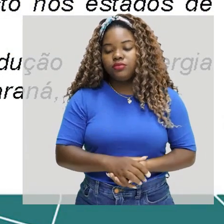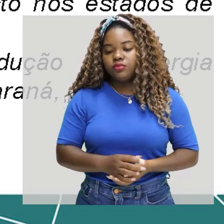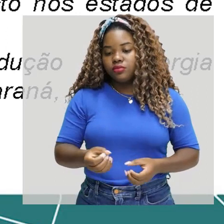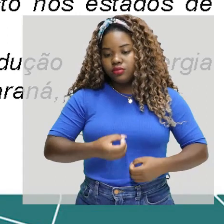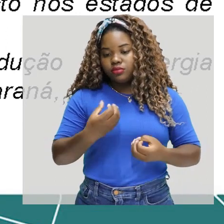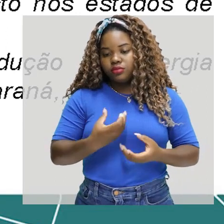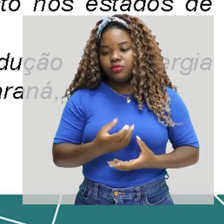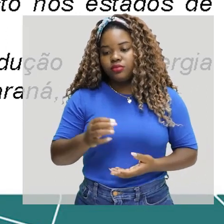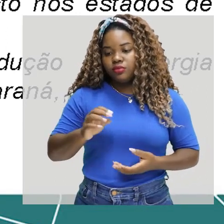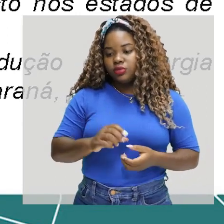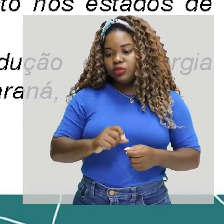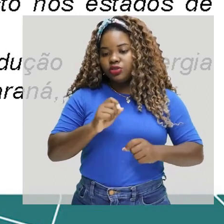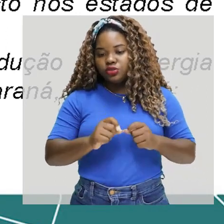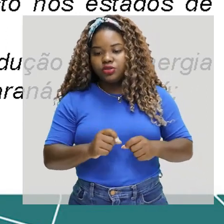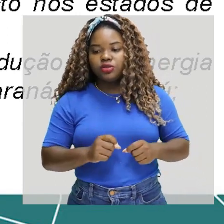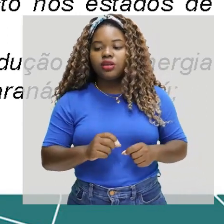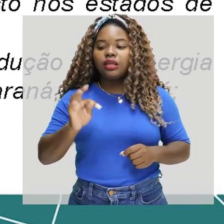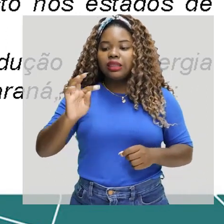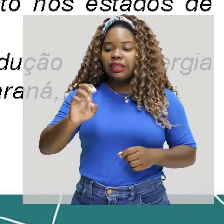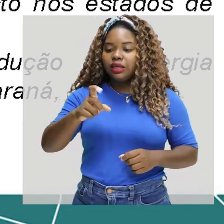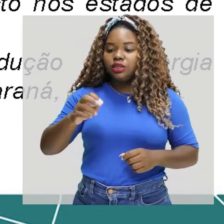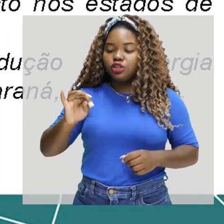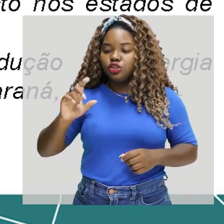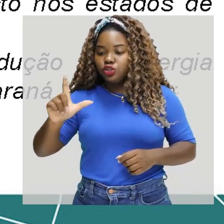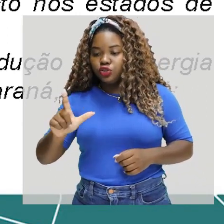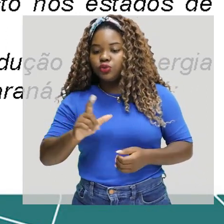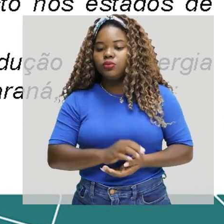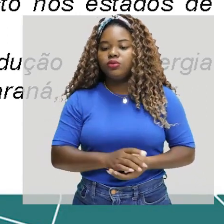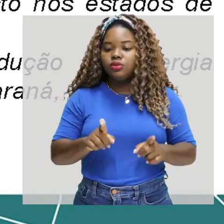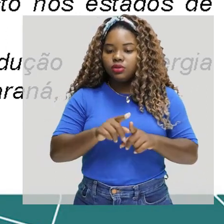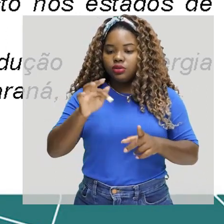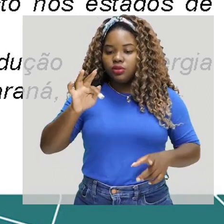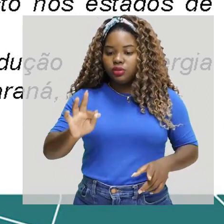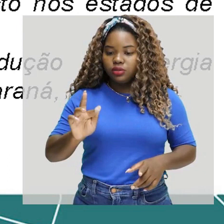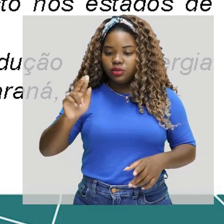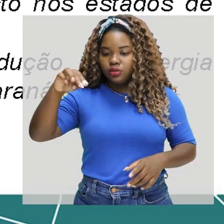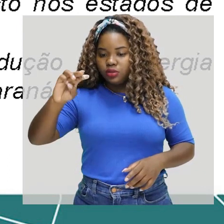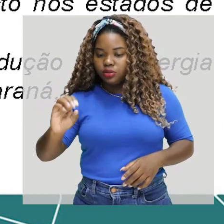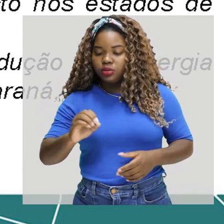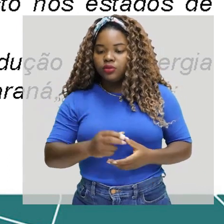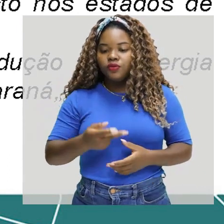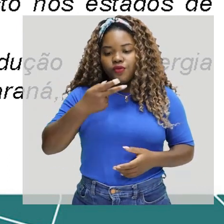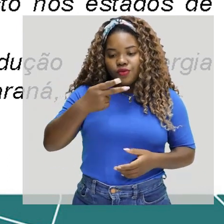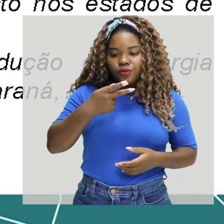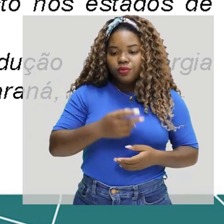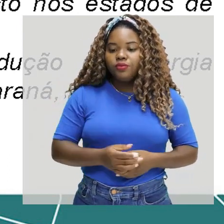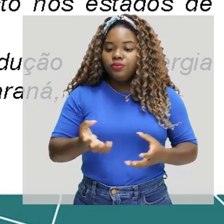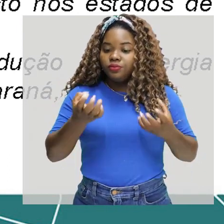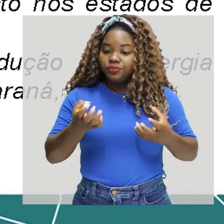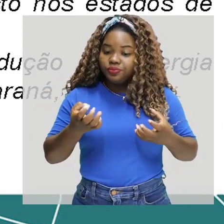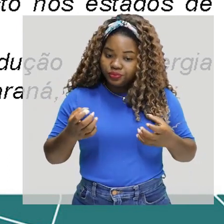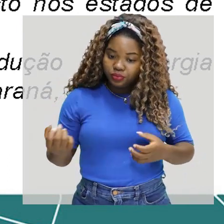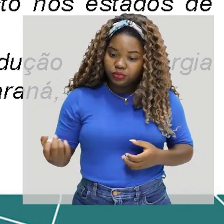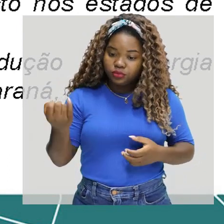é para a produção textil e para a produção de fumo Tá certo principalmente ali no Estado do Rio Grande do Sul quero te frisar